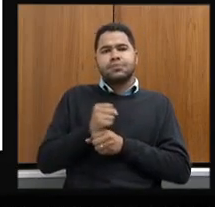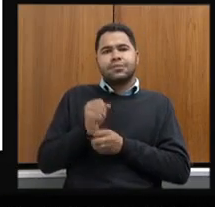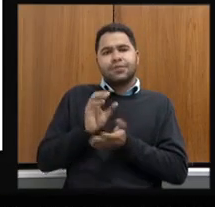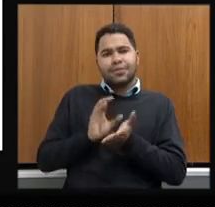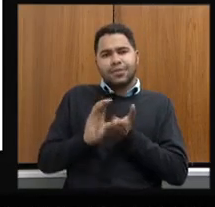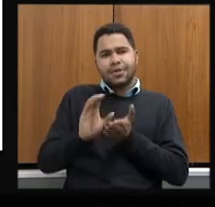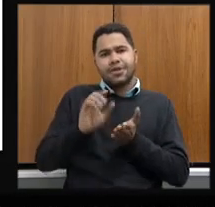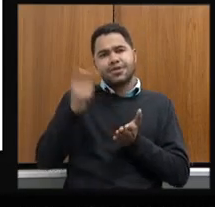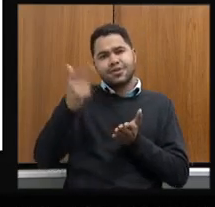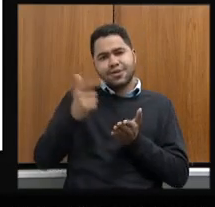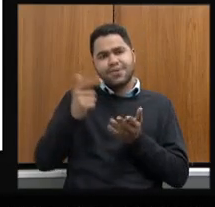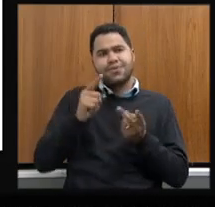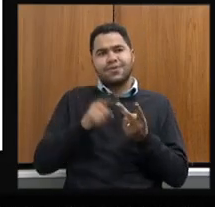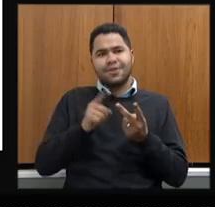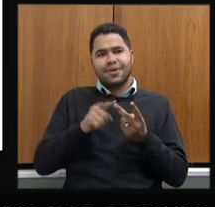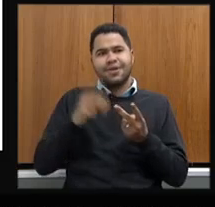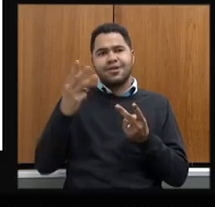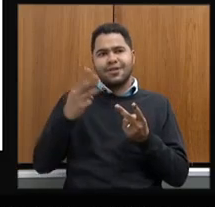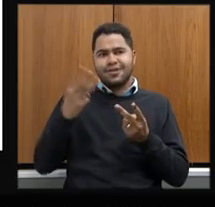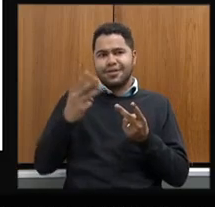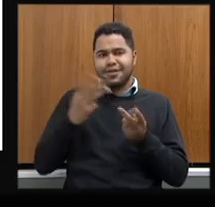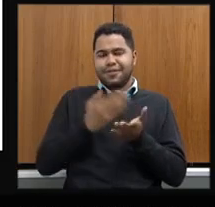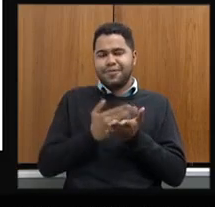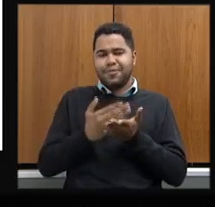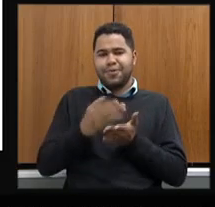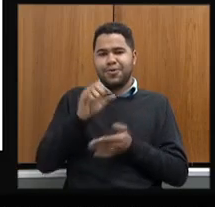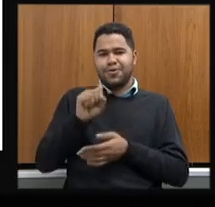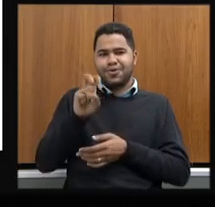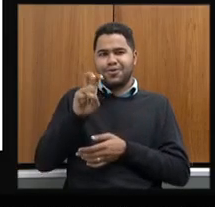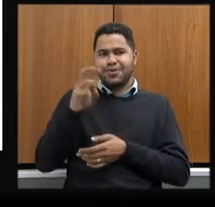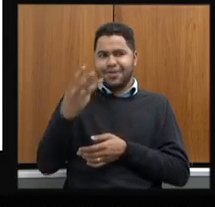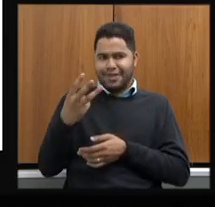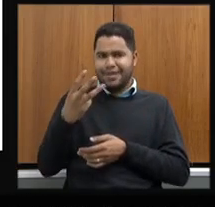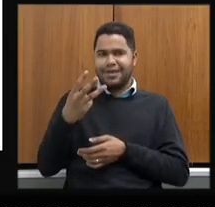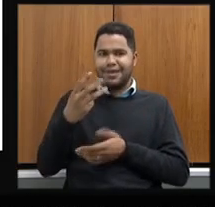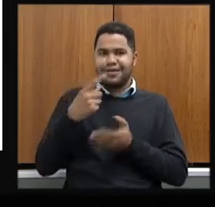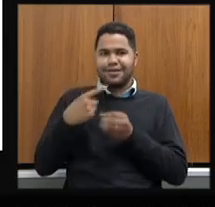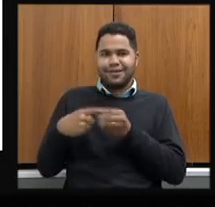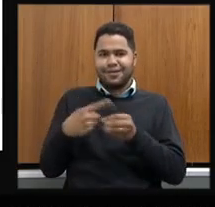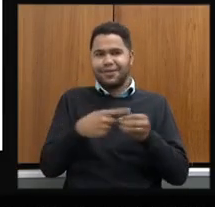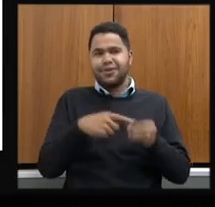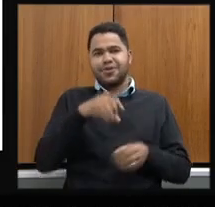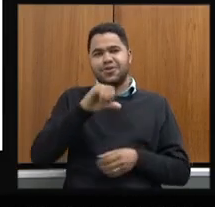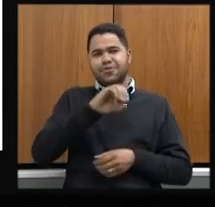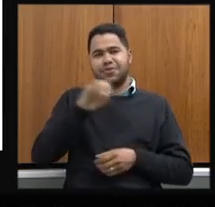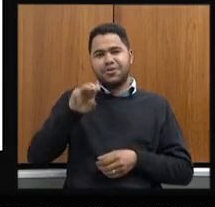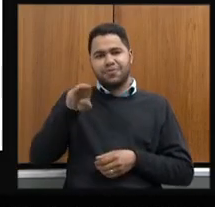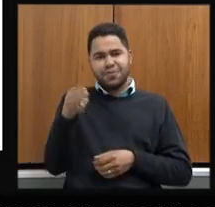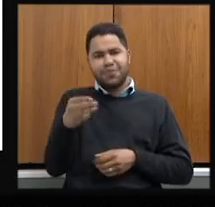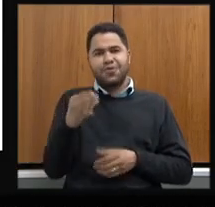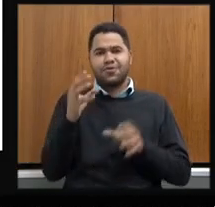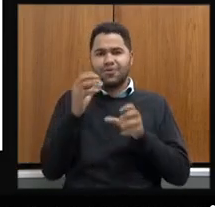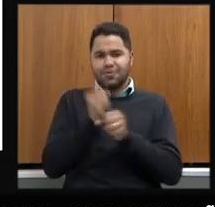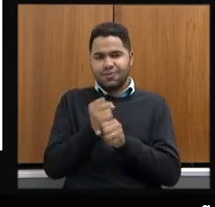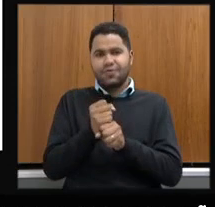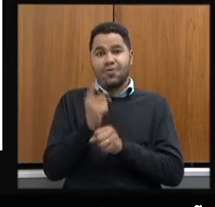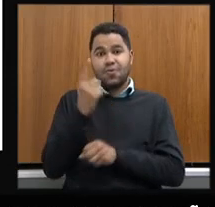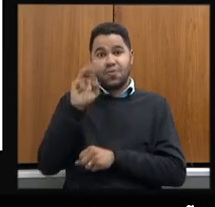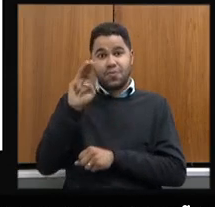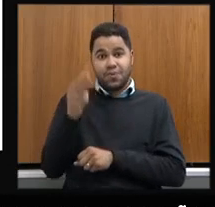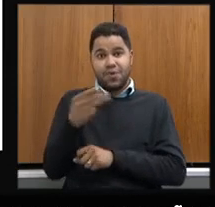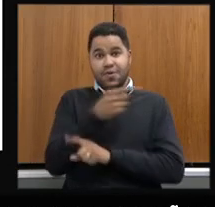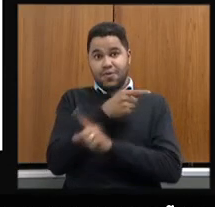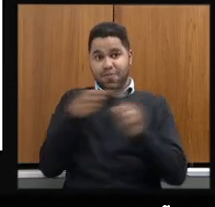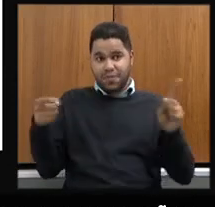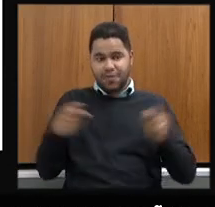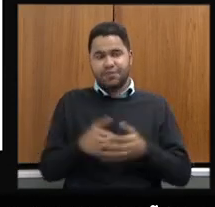parcela do recurso dos 853 municípios 900 milhões esse ano totalizando já um bilhão e meio